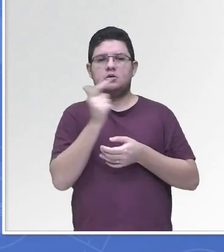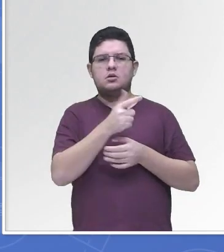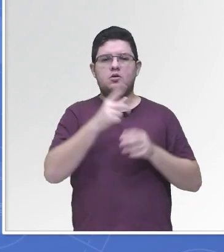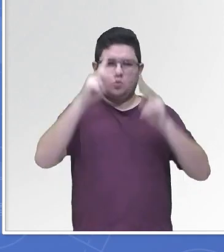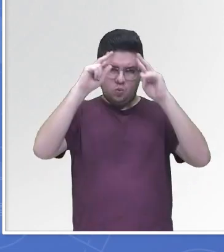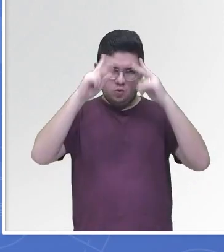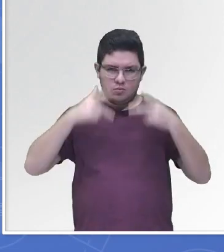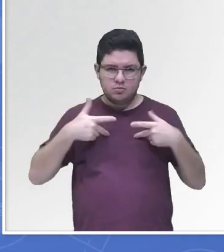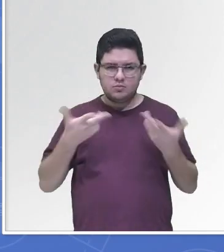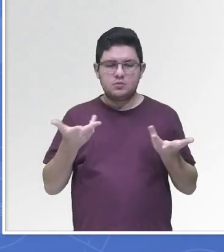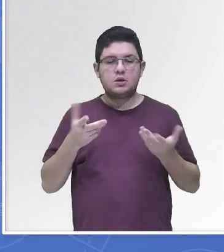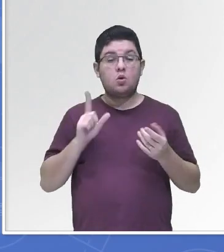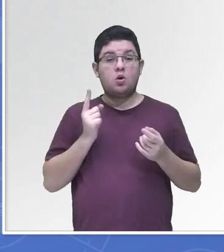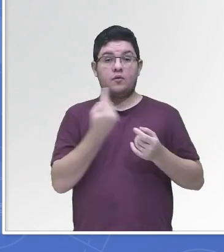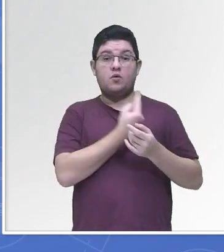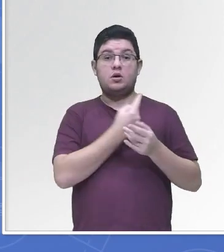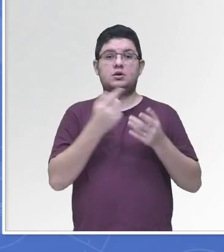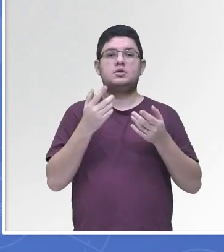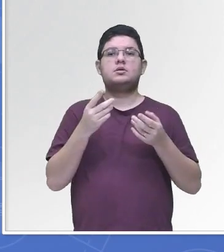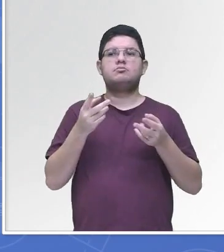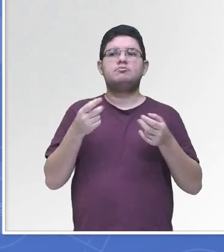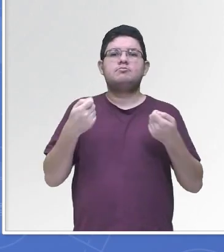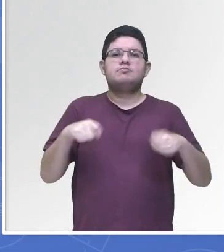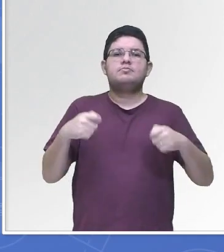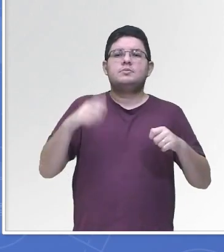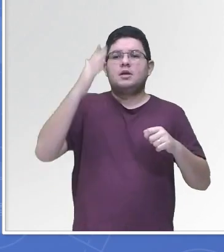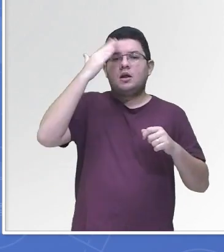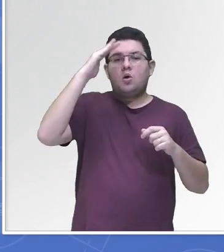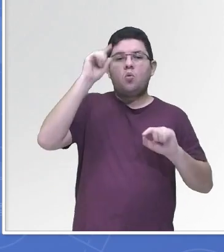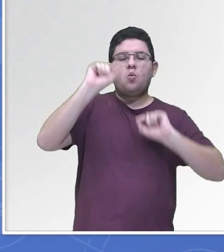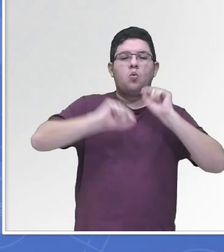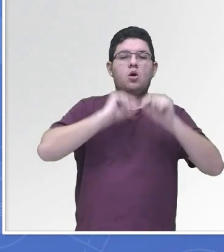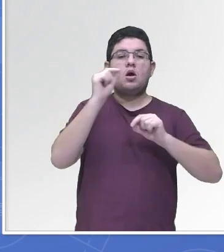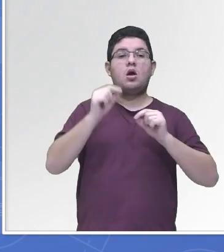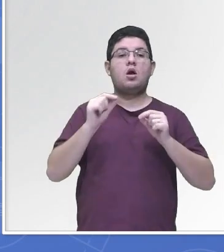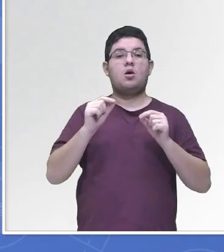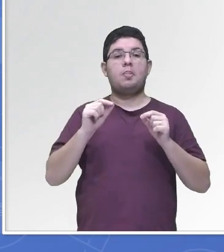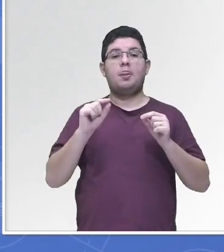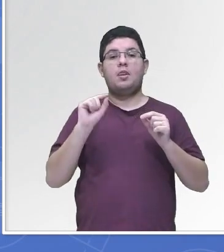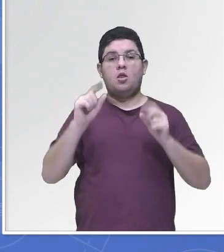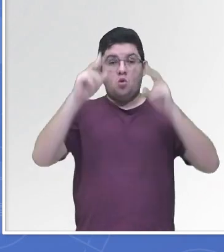isso daí. O fato de sermos humanos não nos faz o suprassumo na